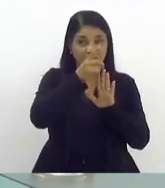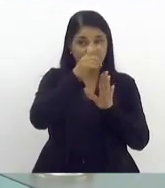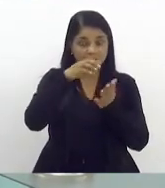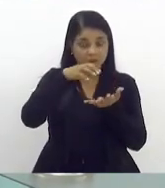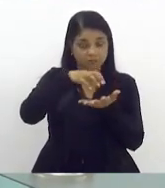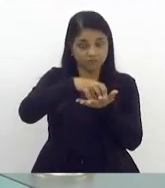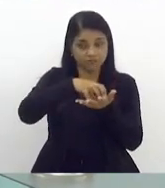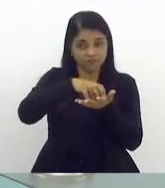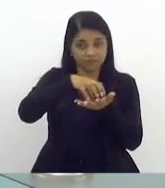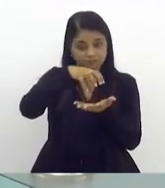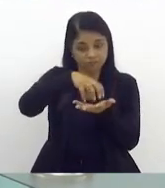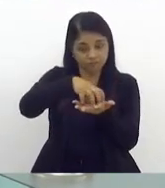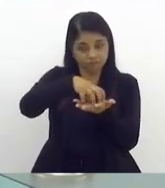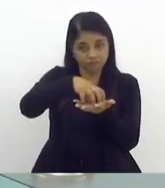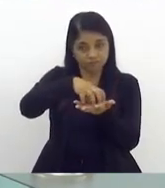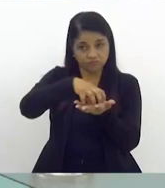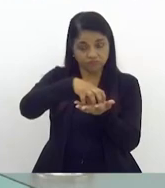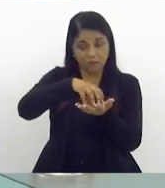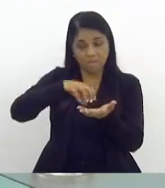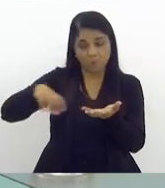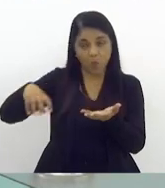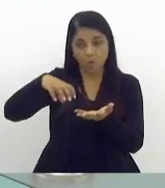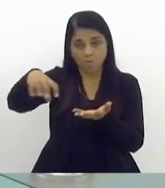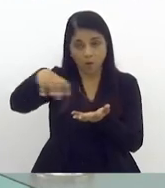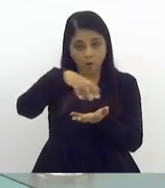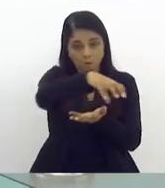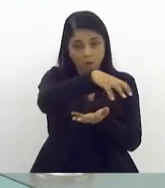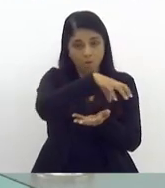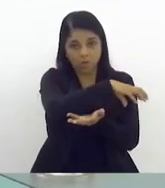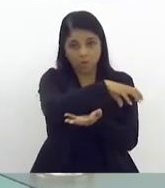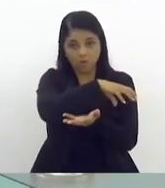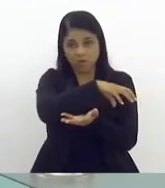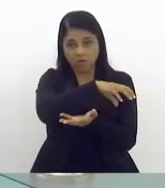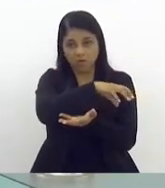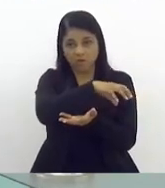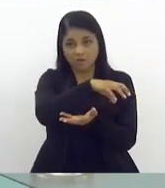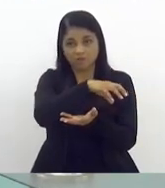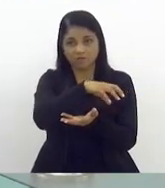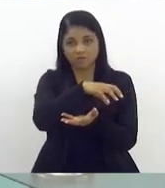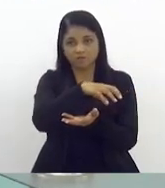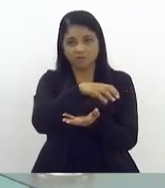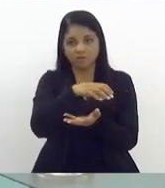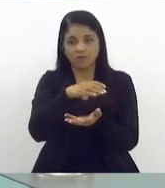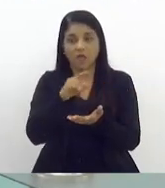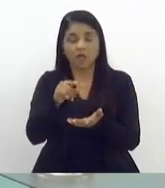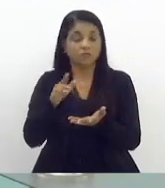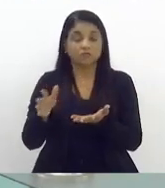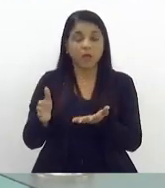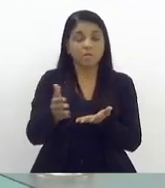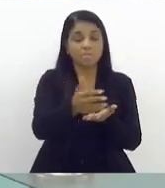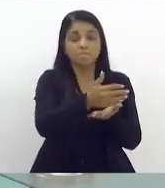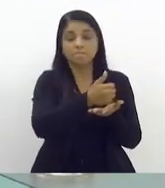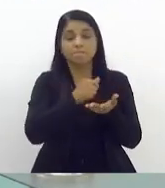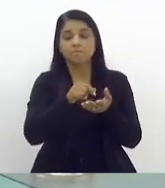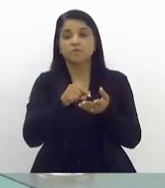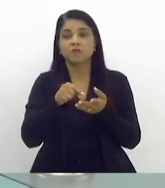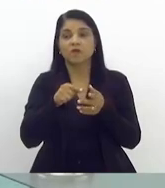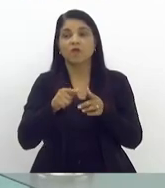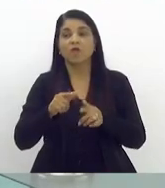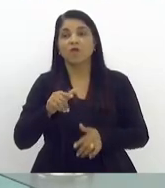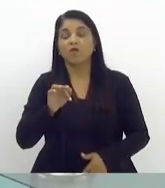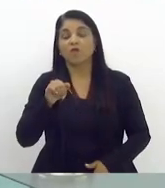descentralização administrativa. Como ele não... E aí não está usurpando função. Como ele não tem a